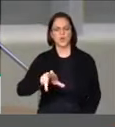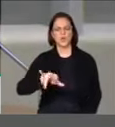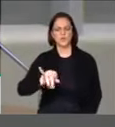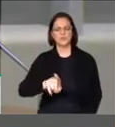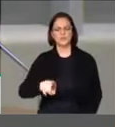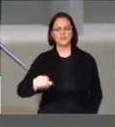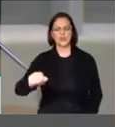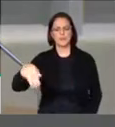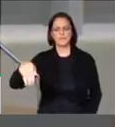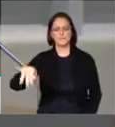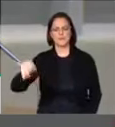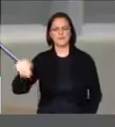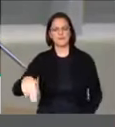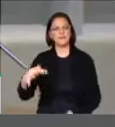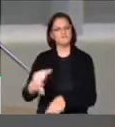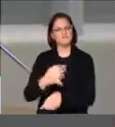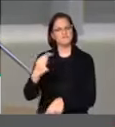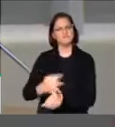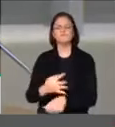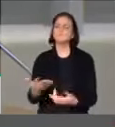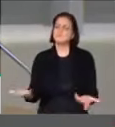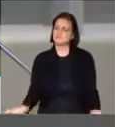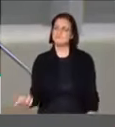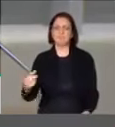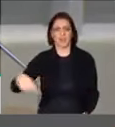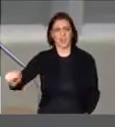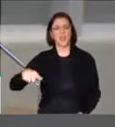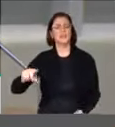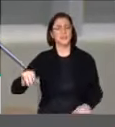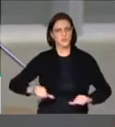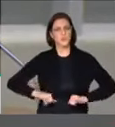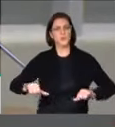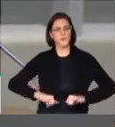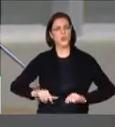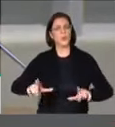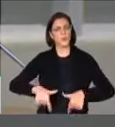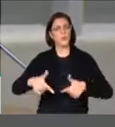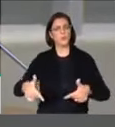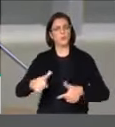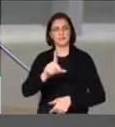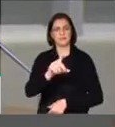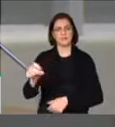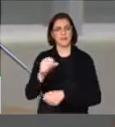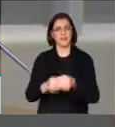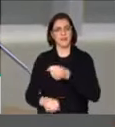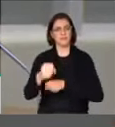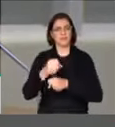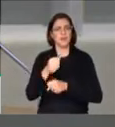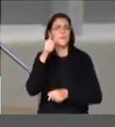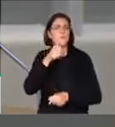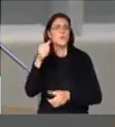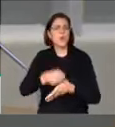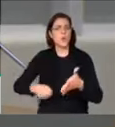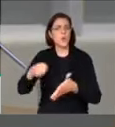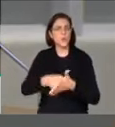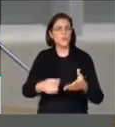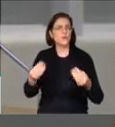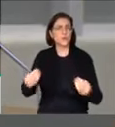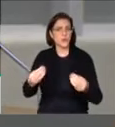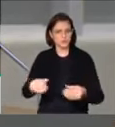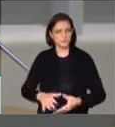resistiu. Como devia ser difícil lutar para as mulheres há 100 anos atrás, que tinha vários